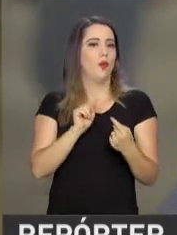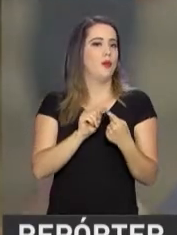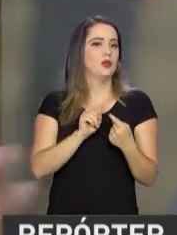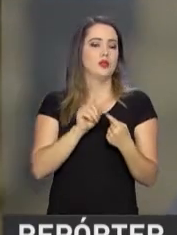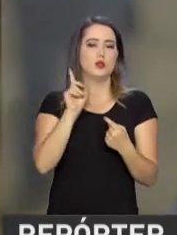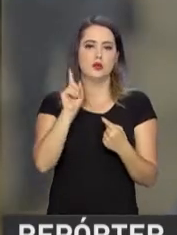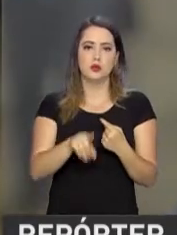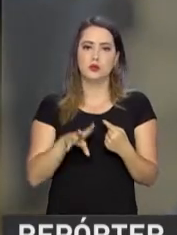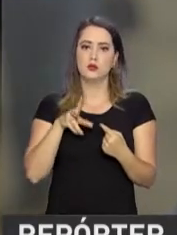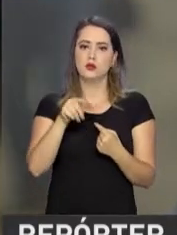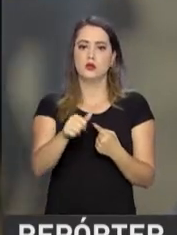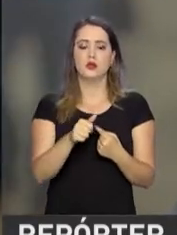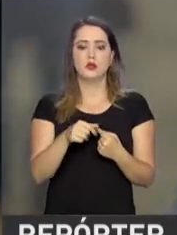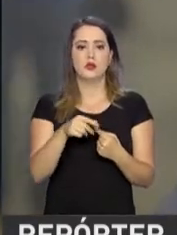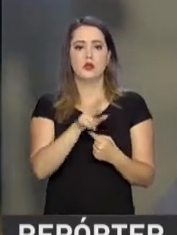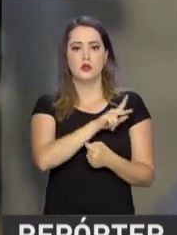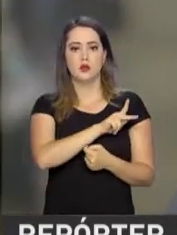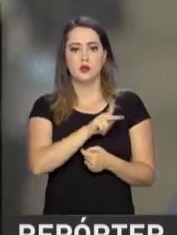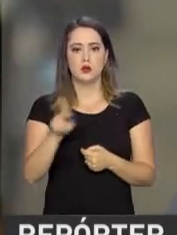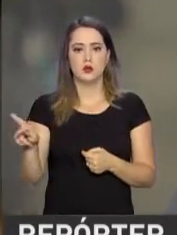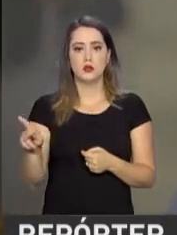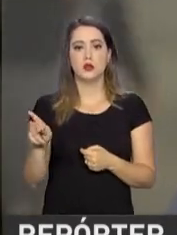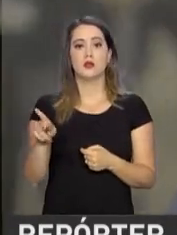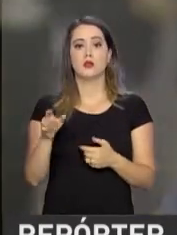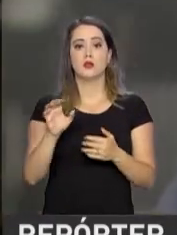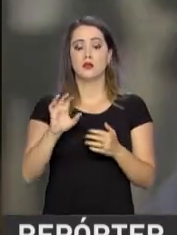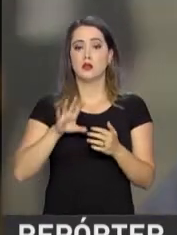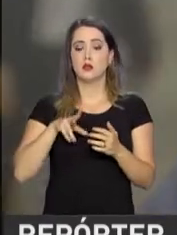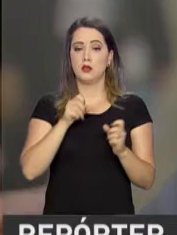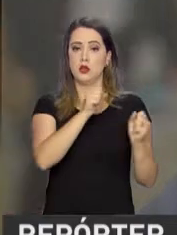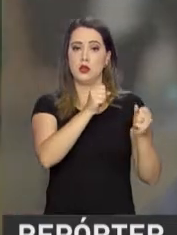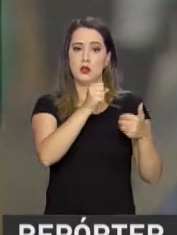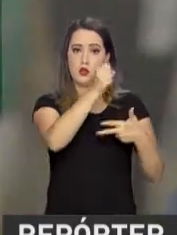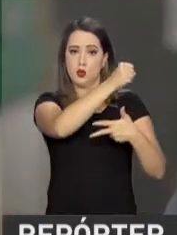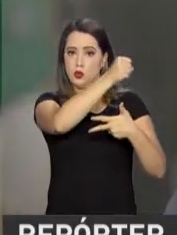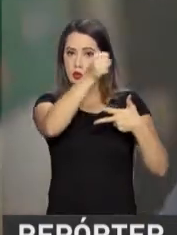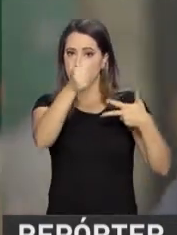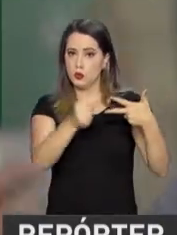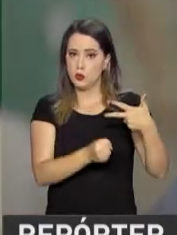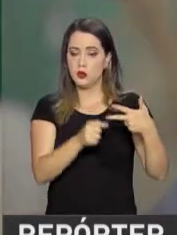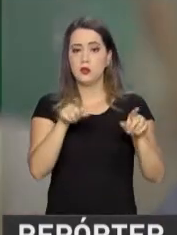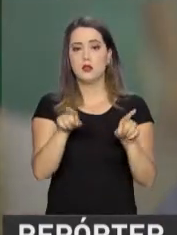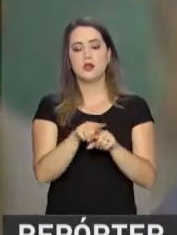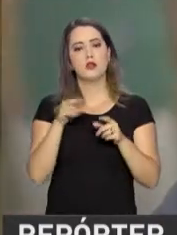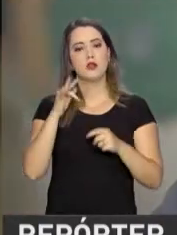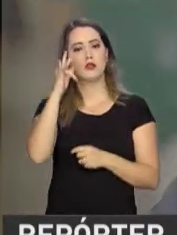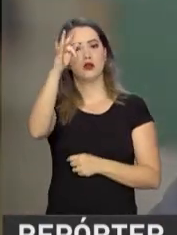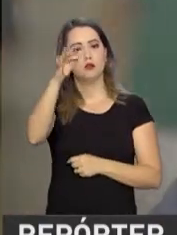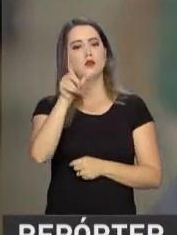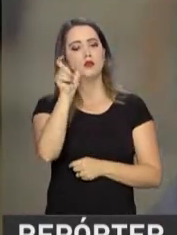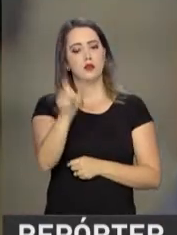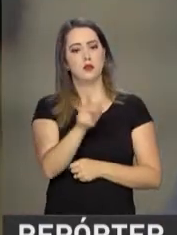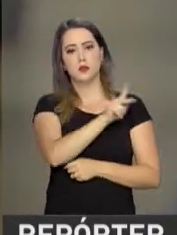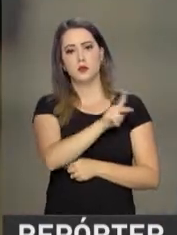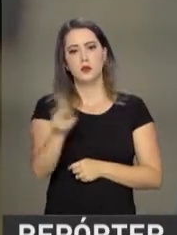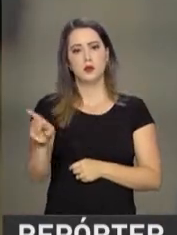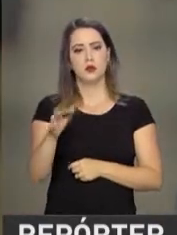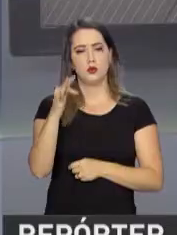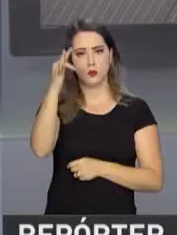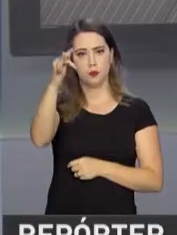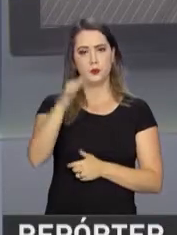ele vai pra todos os presidentes de poderes de órgãos e fica à disposição do futuro presidente ali por um governo de